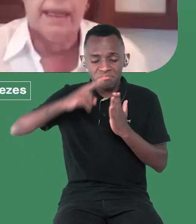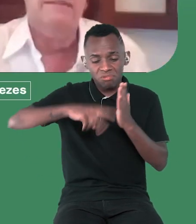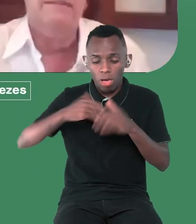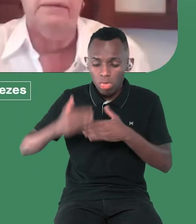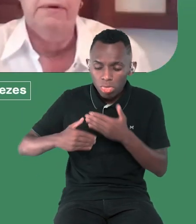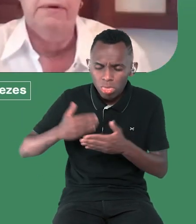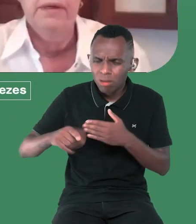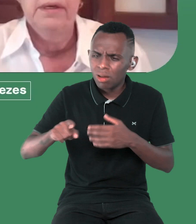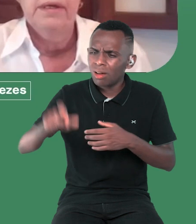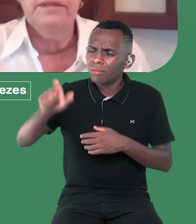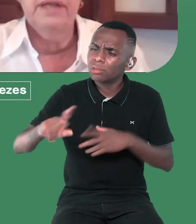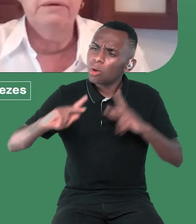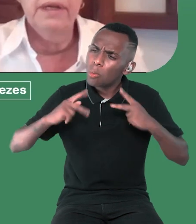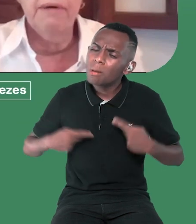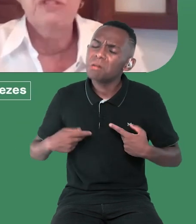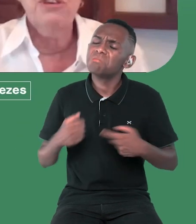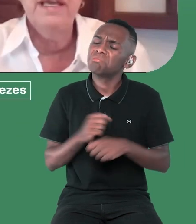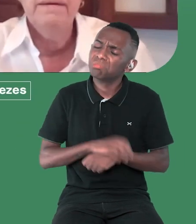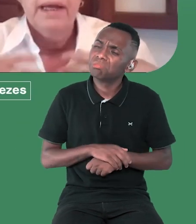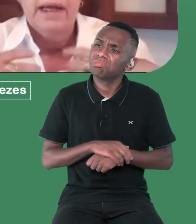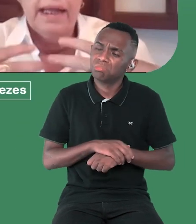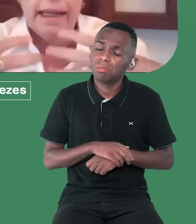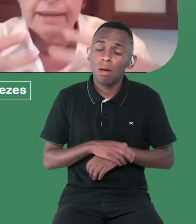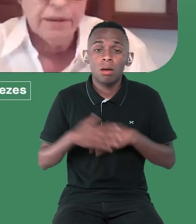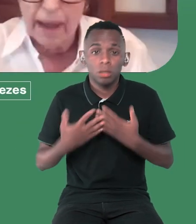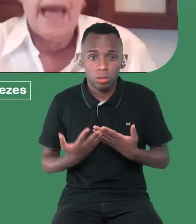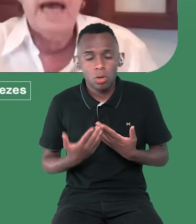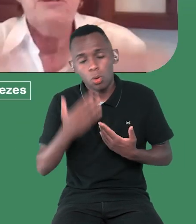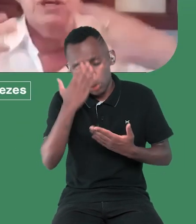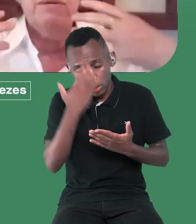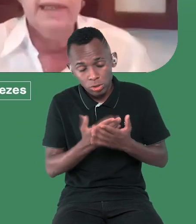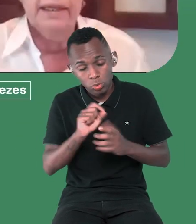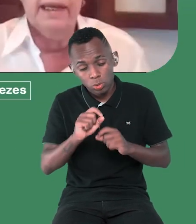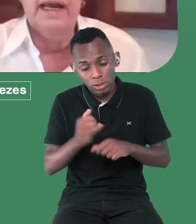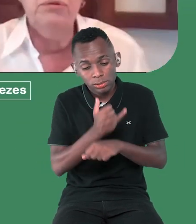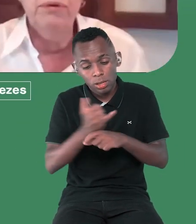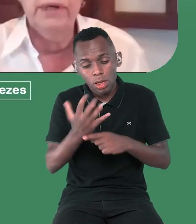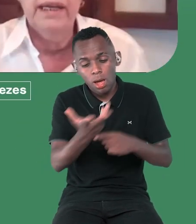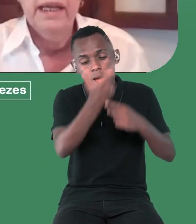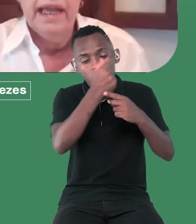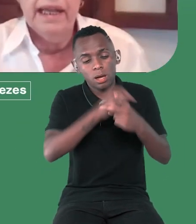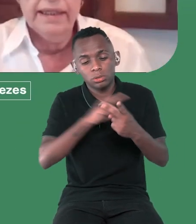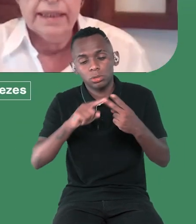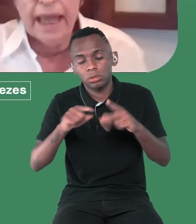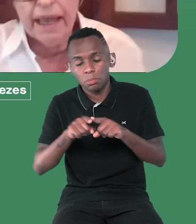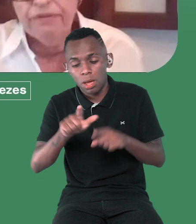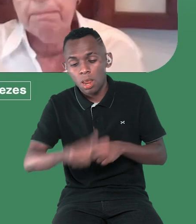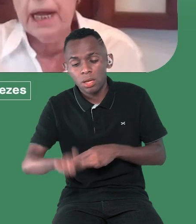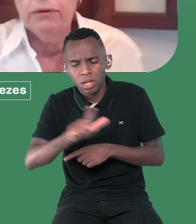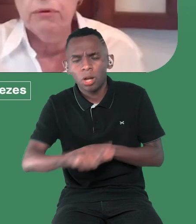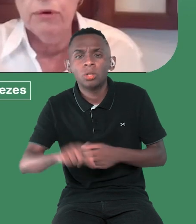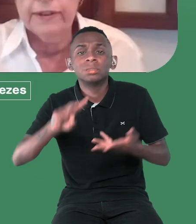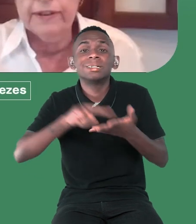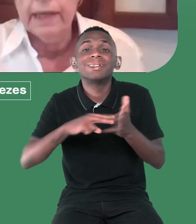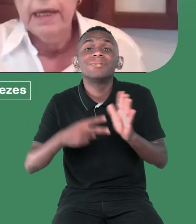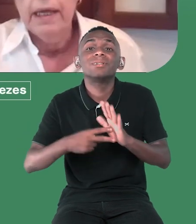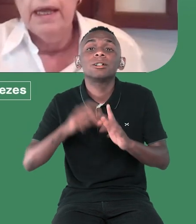aquele assassino. Então, eu acho que tanto a arte quanto a literatura, ela serve